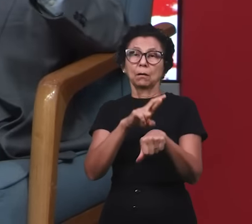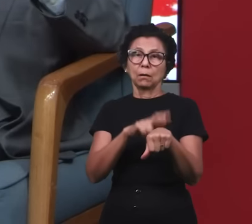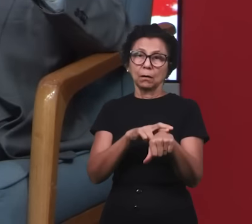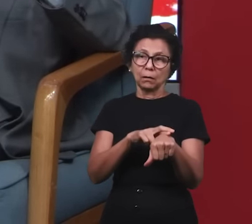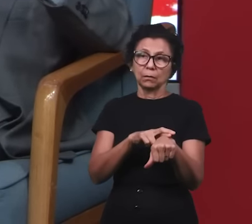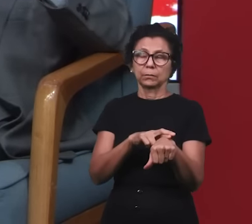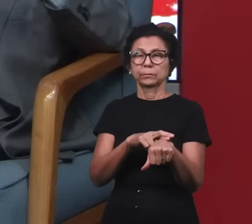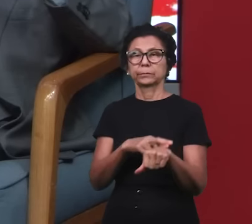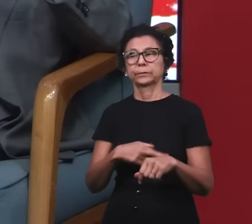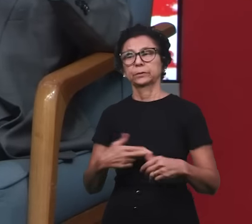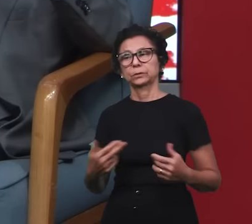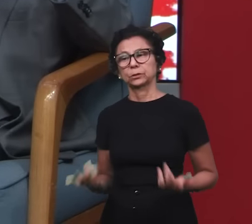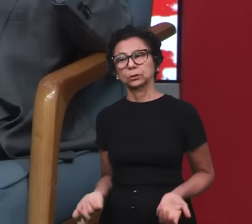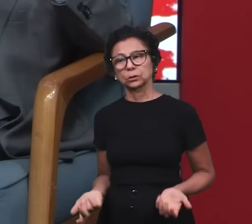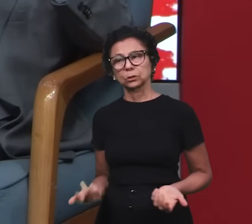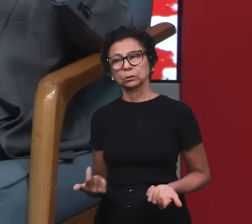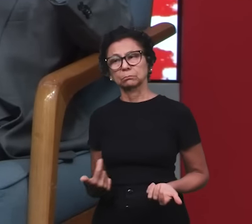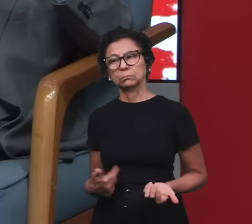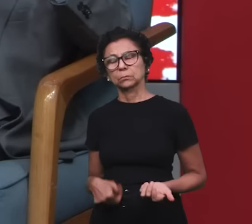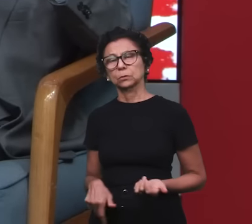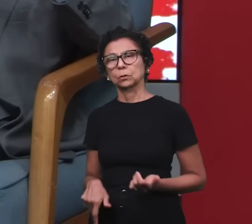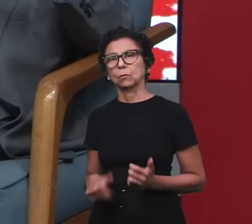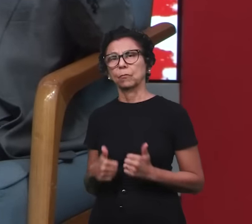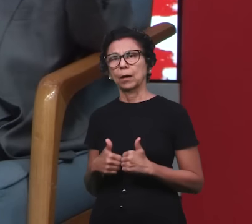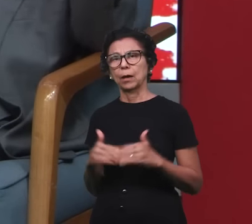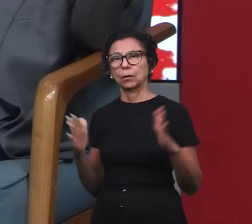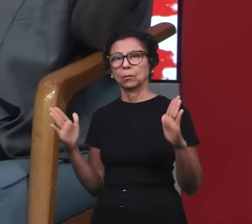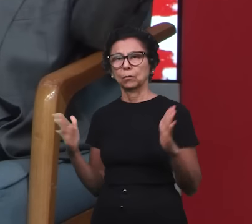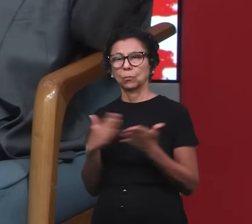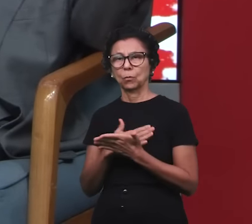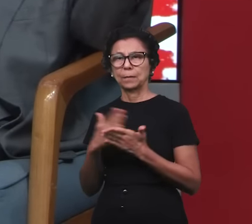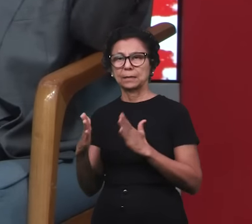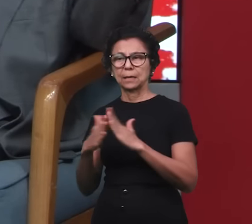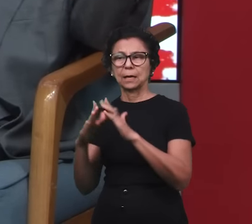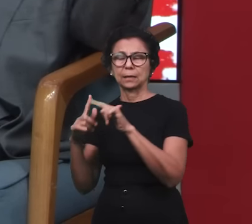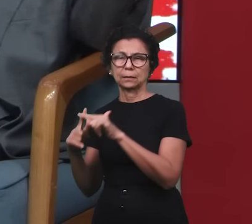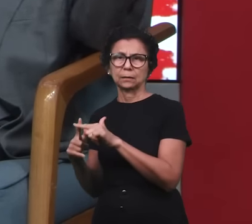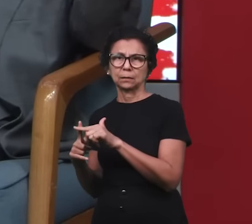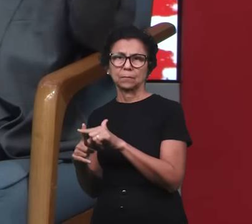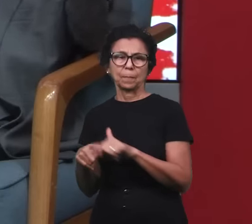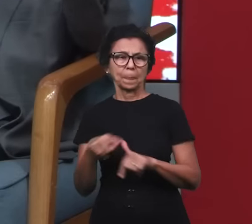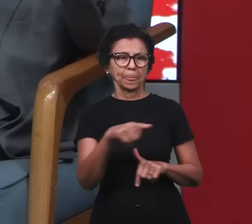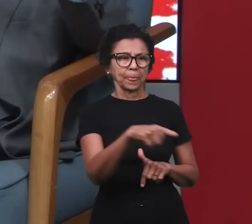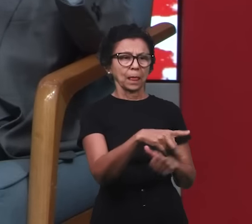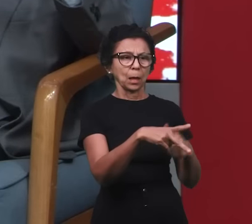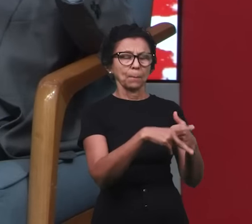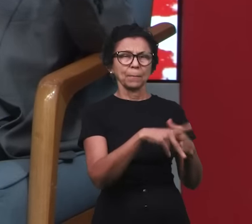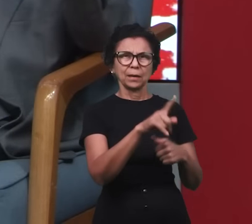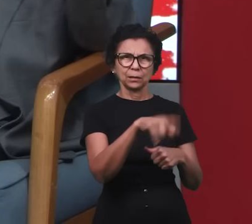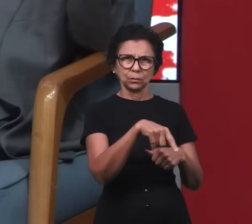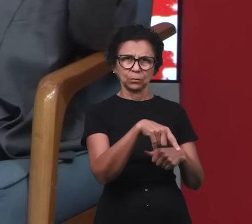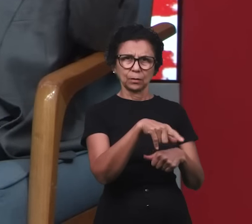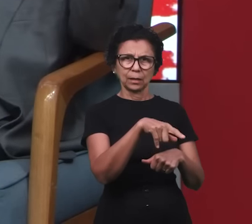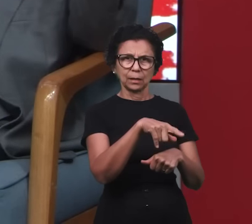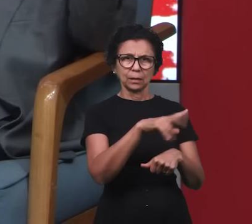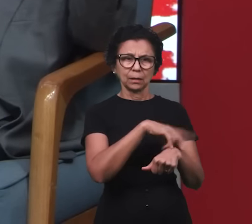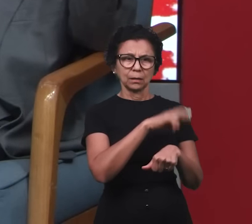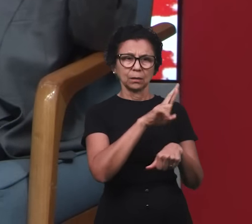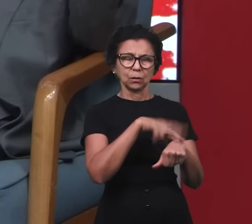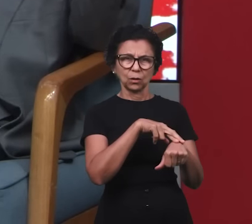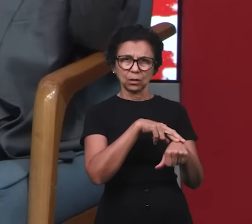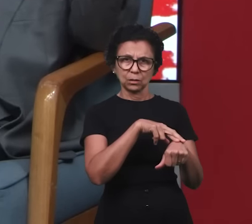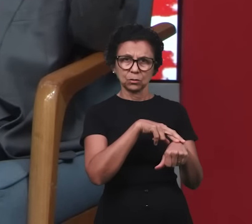Então, Jesus não está dizendo que Pedro é a rocha. Jesus está dizendo que Pedro